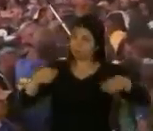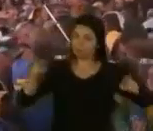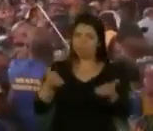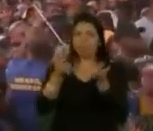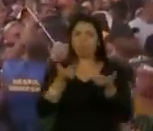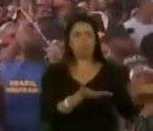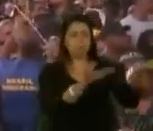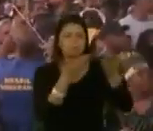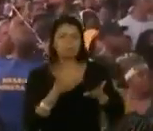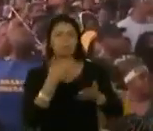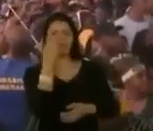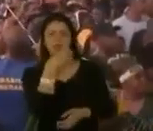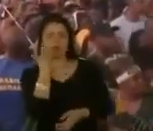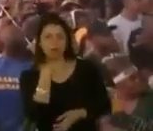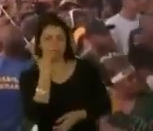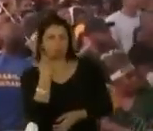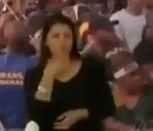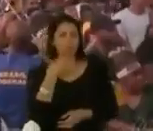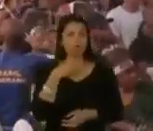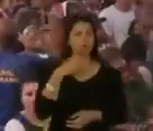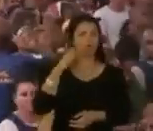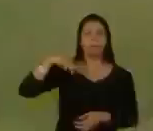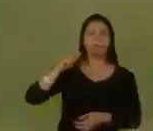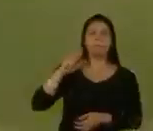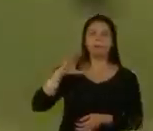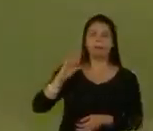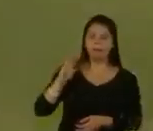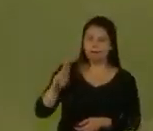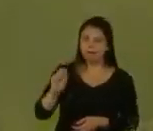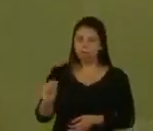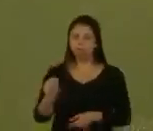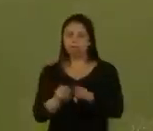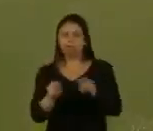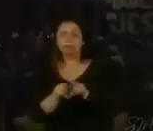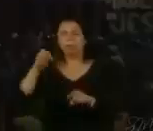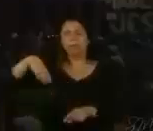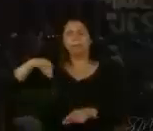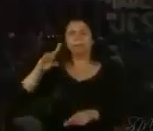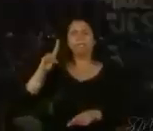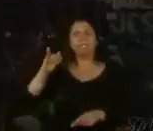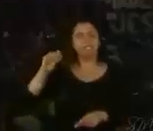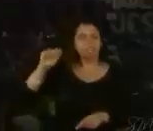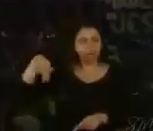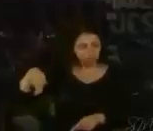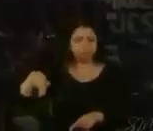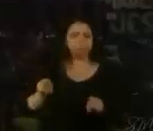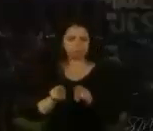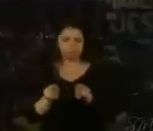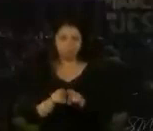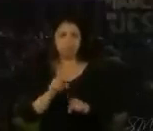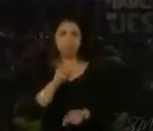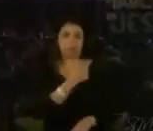Salles, Mídia Lima, o governador Cláudio Castro, que é um levita. E querem dedicar essa canção a esse casal